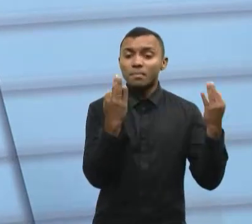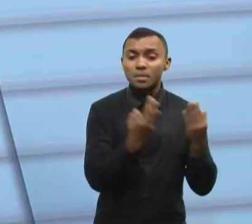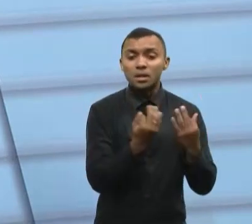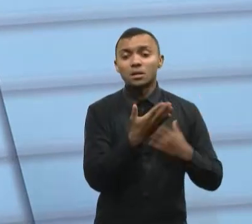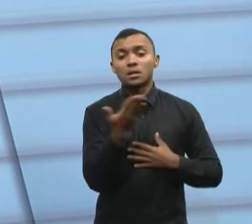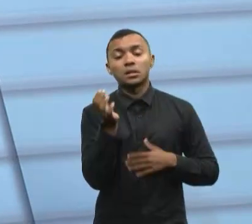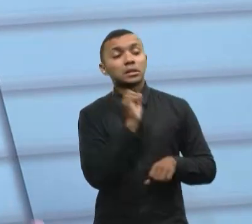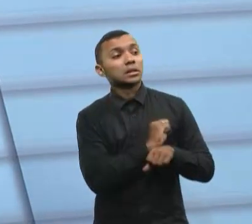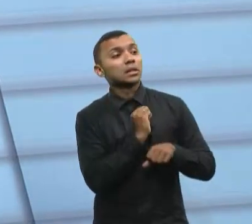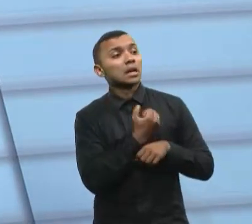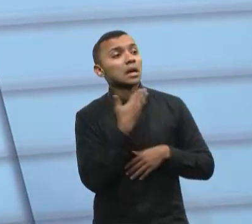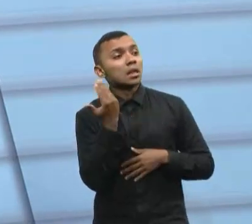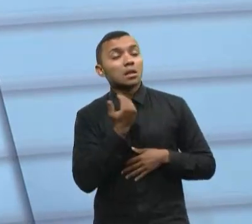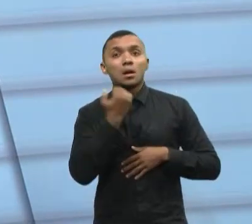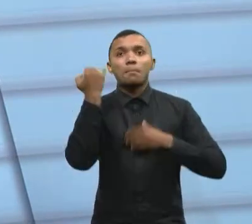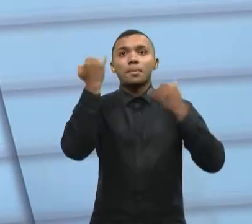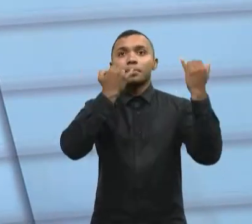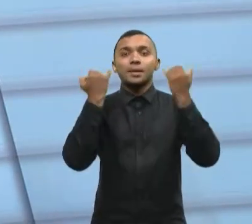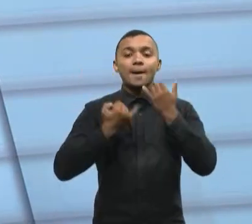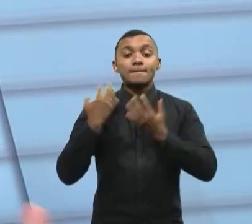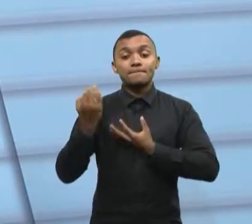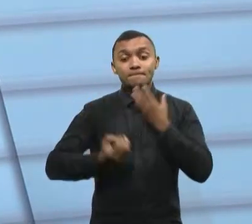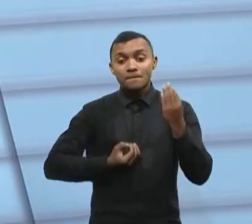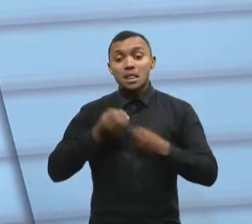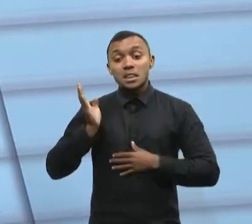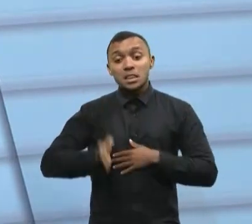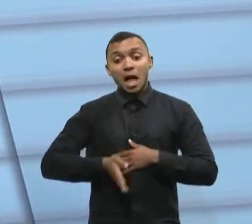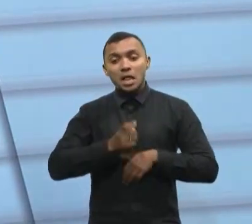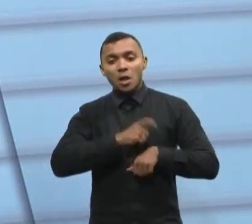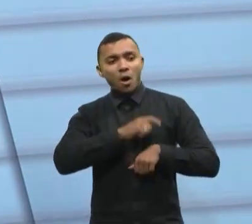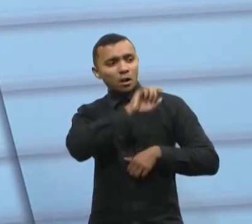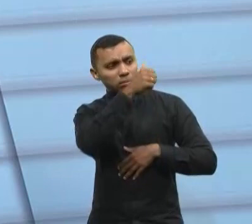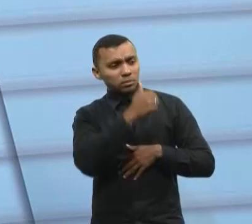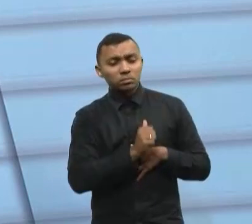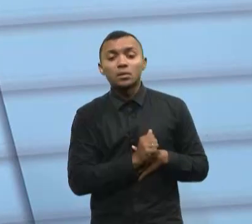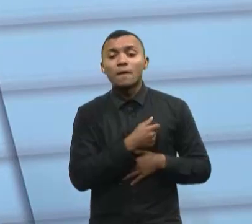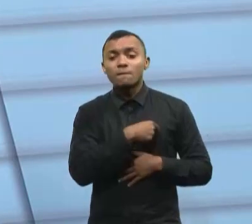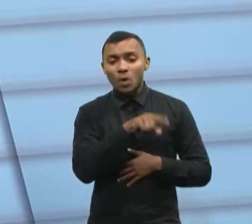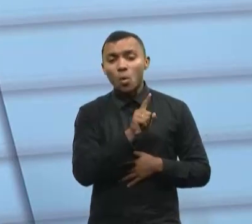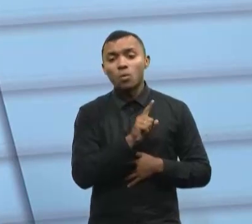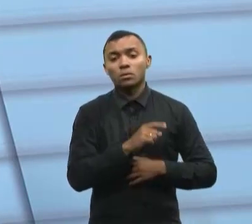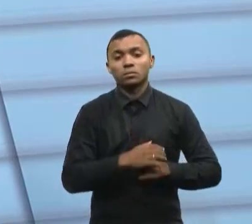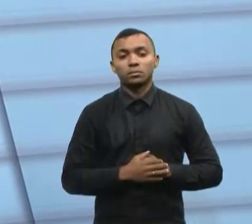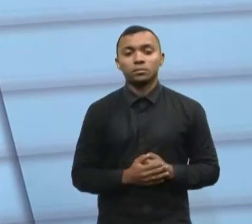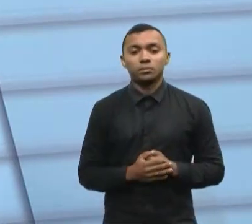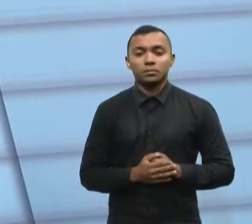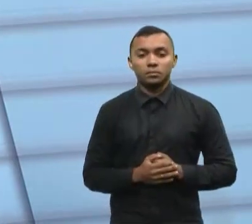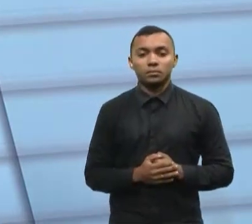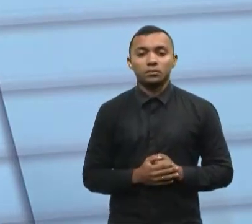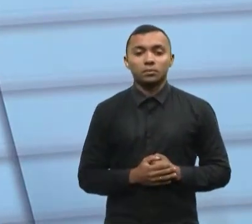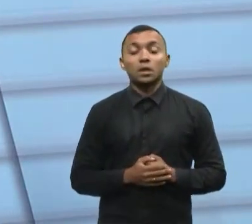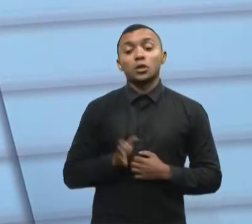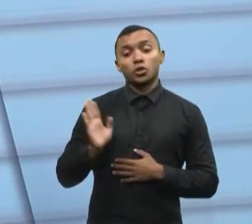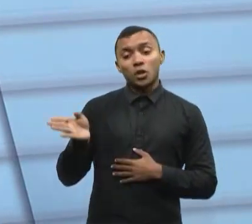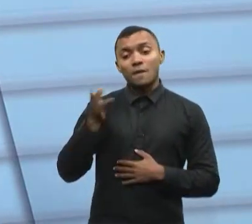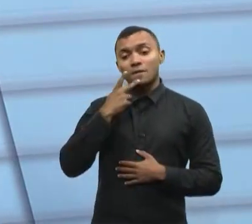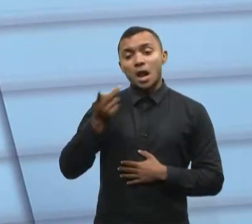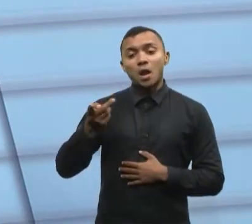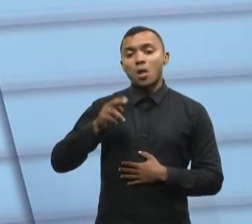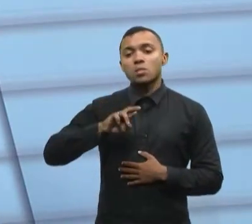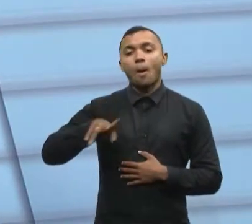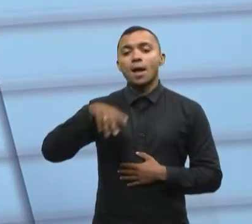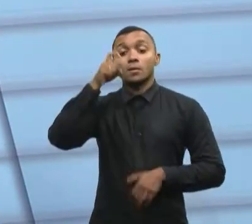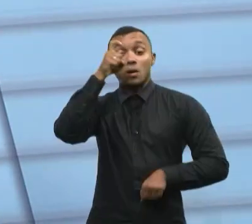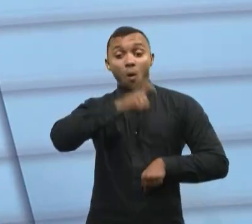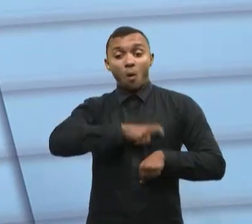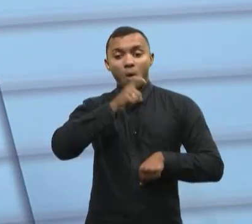Uma informação diagnóstica e depois do diagnóstico, onde eu vou? Onde eu vou ser seguido, né? Então, como a Renata falou, não é uma condição pontual.